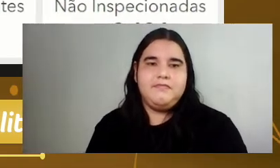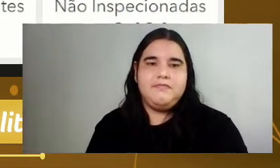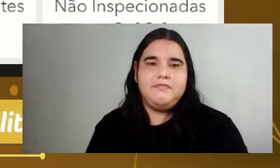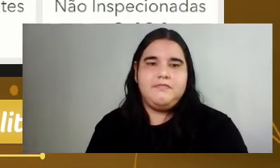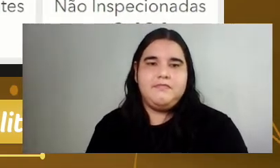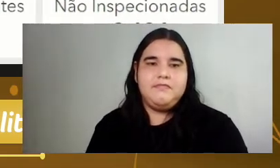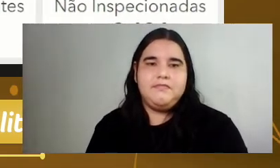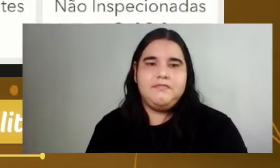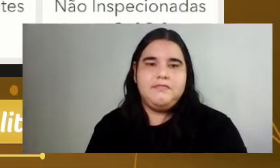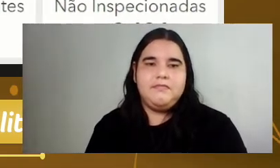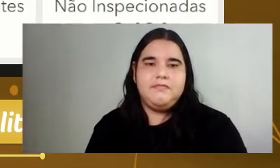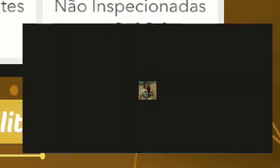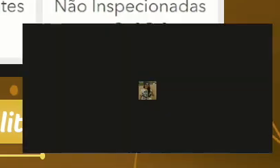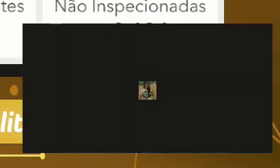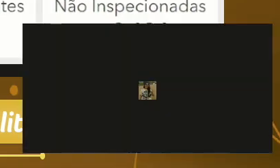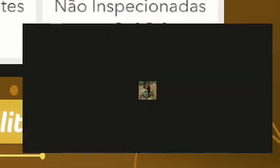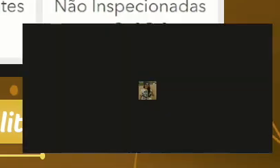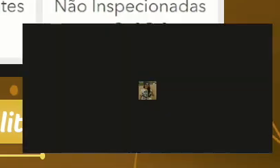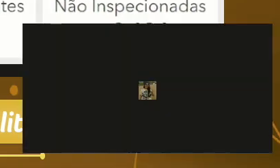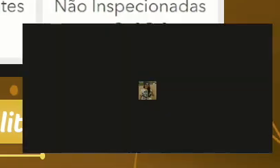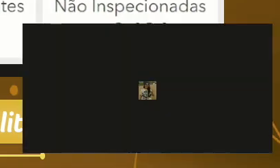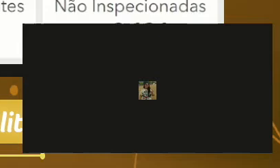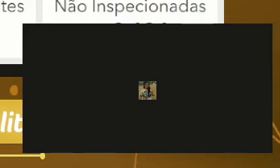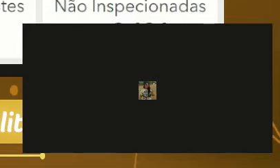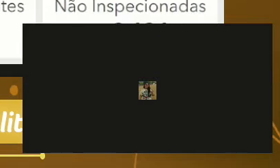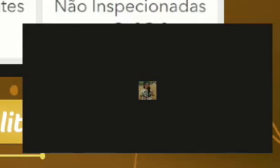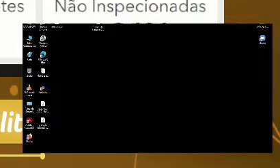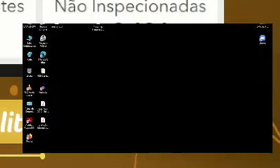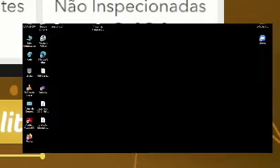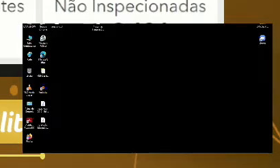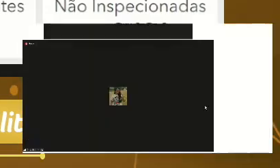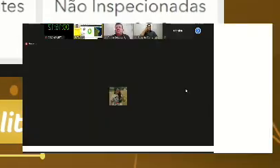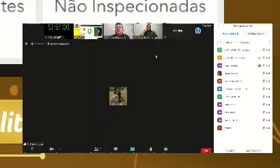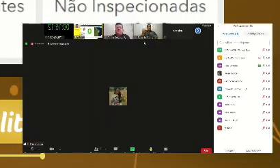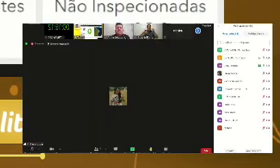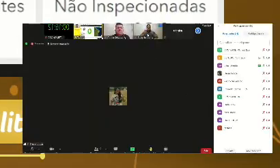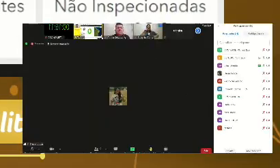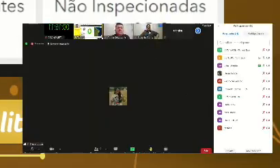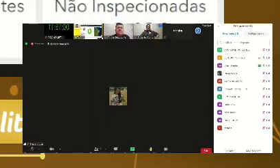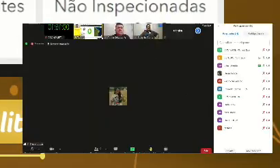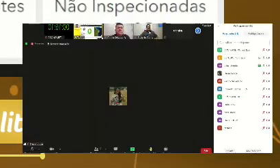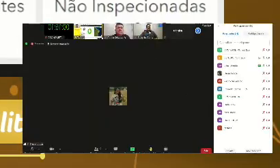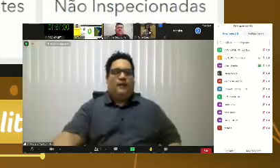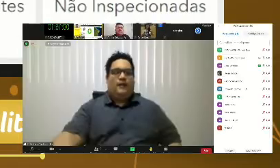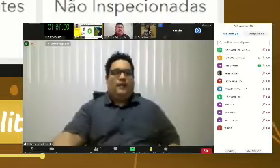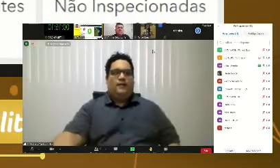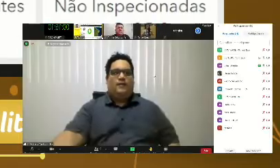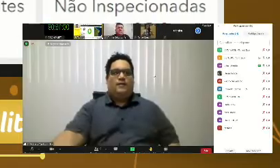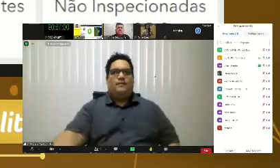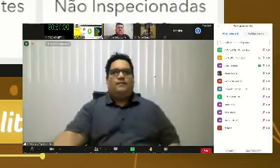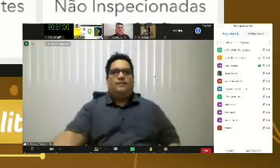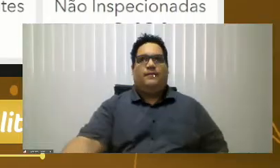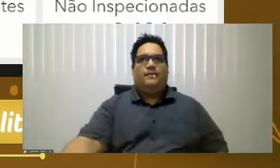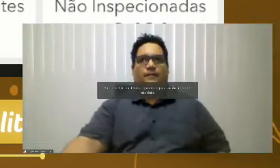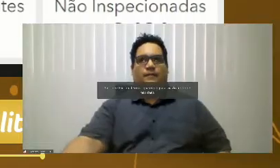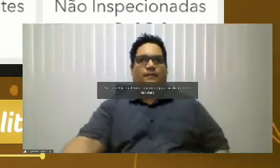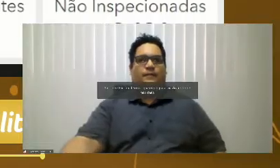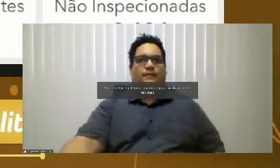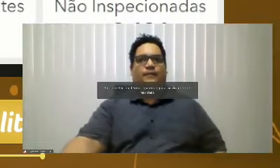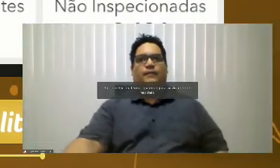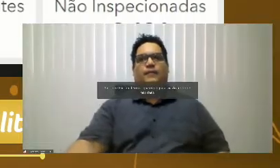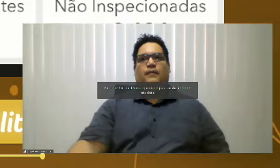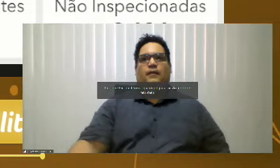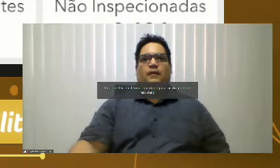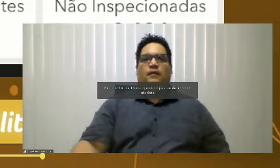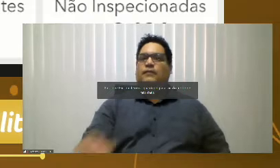exemplo, Sobradinho. Vamos pegar o HS Sobradinho. né? Pegando aqui o